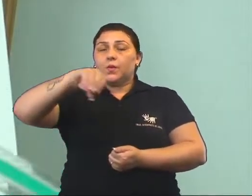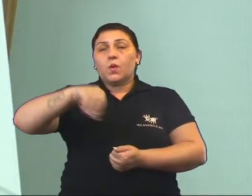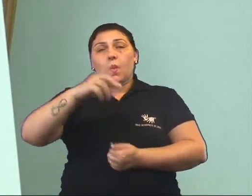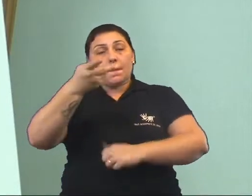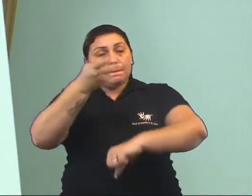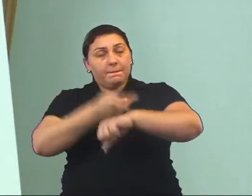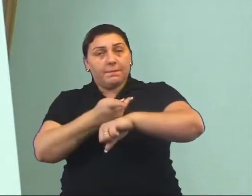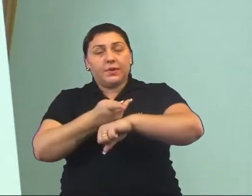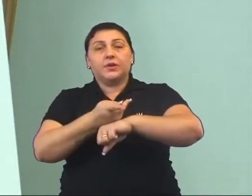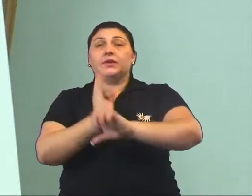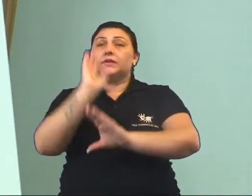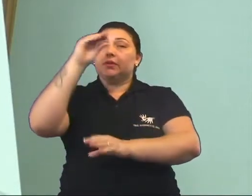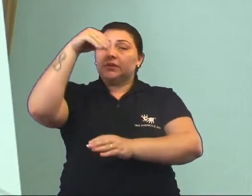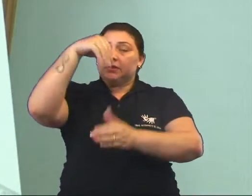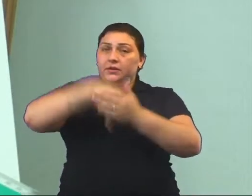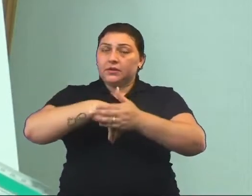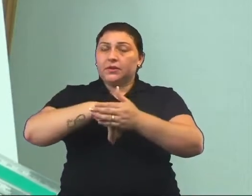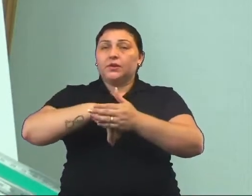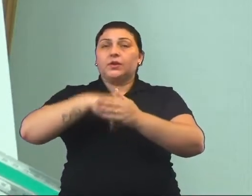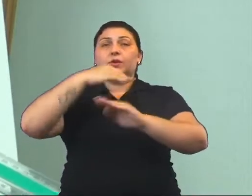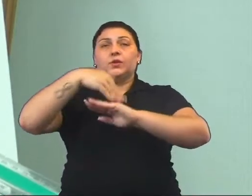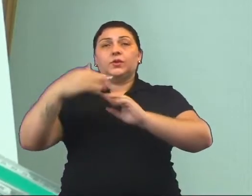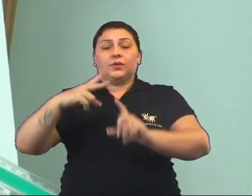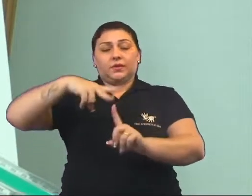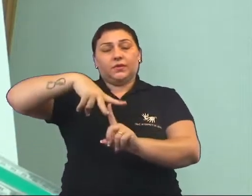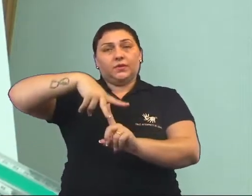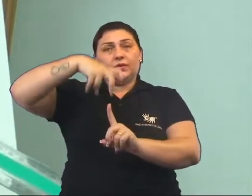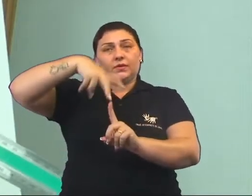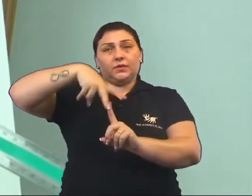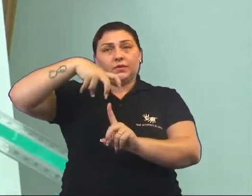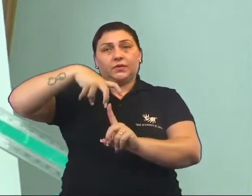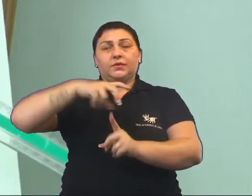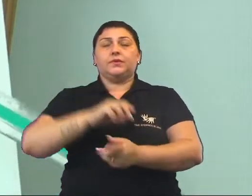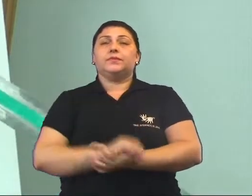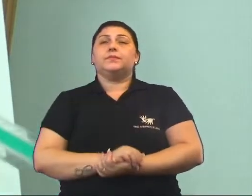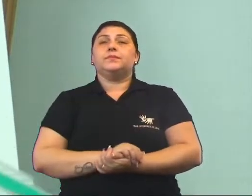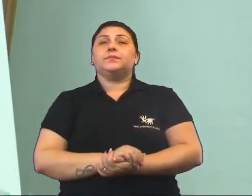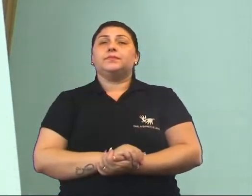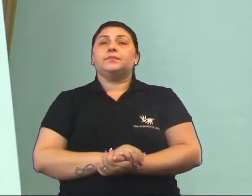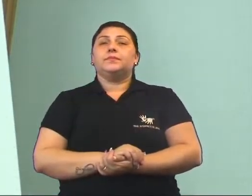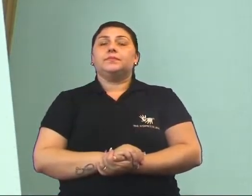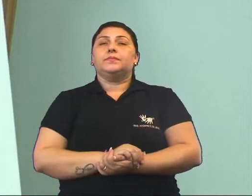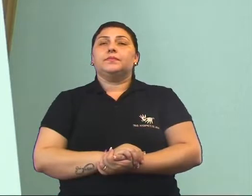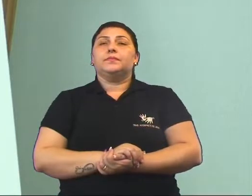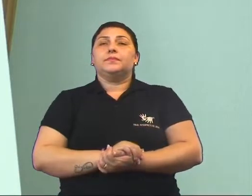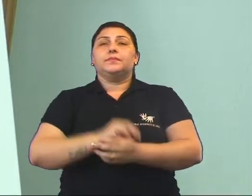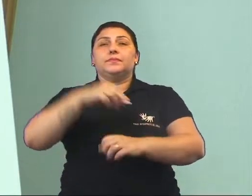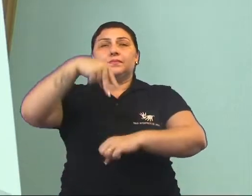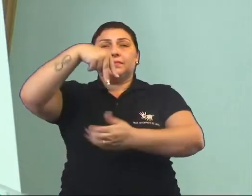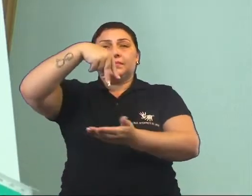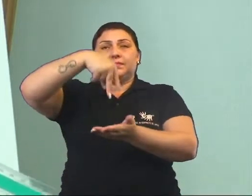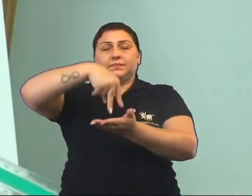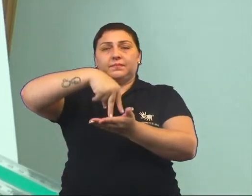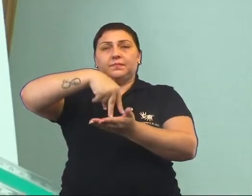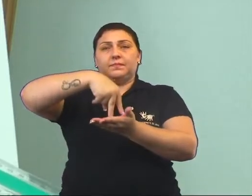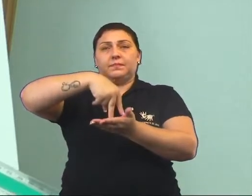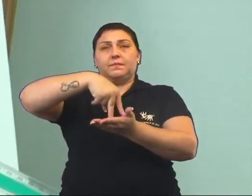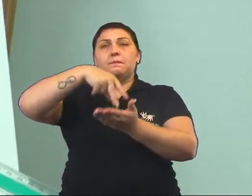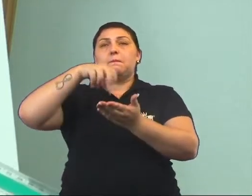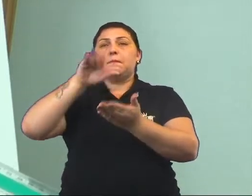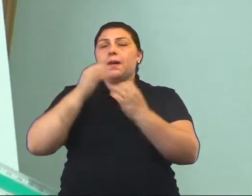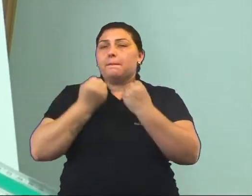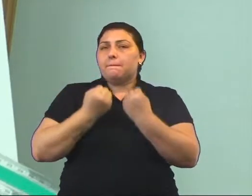ou pedras dentro de todas as garrafas, para que elas fiquem um pouco